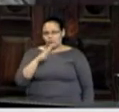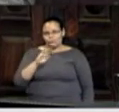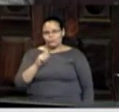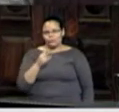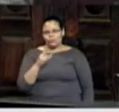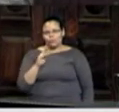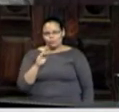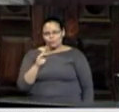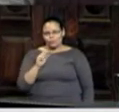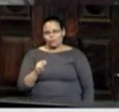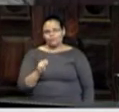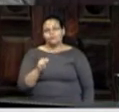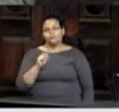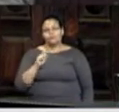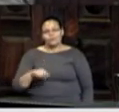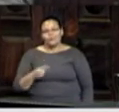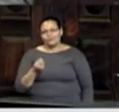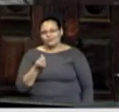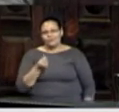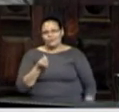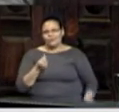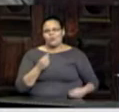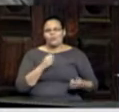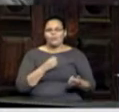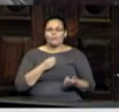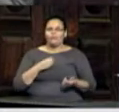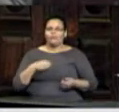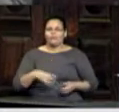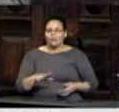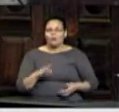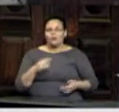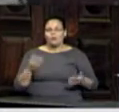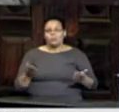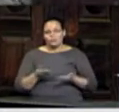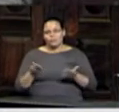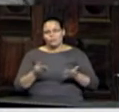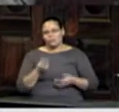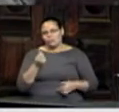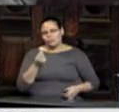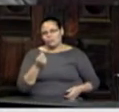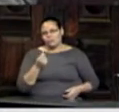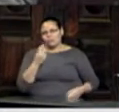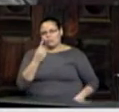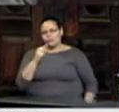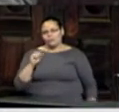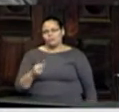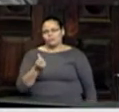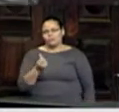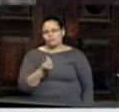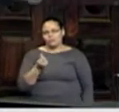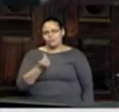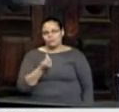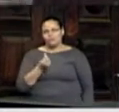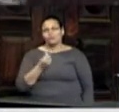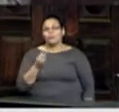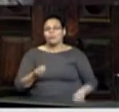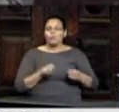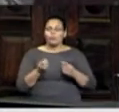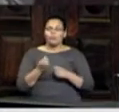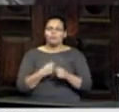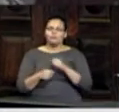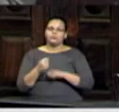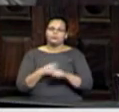administração perdulária, jogaram esse dinheiro fora e hoje o orçamento desce a casa de 1,6 bilhão. Como é que administra